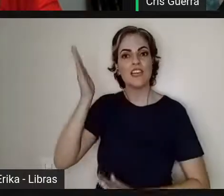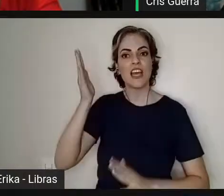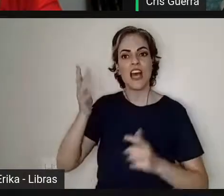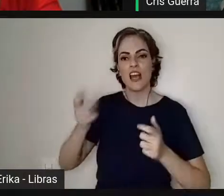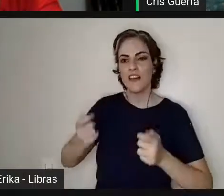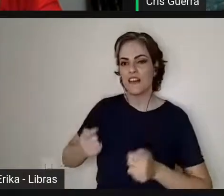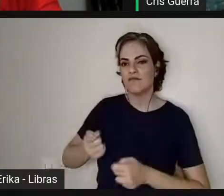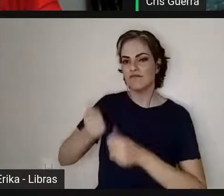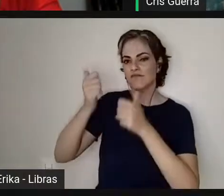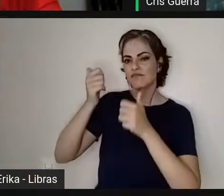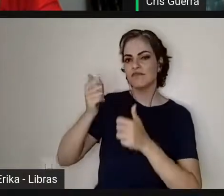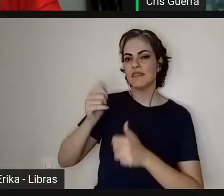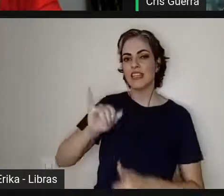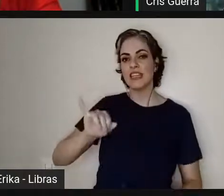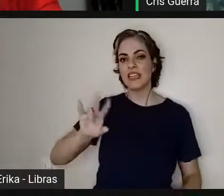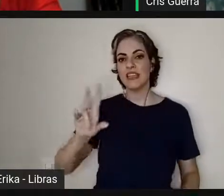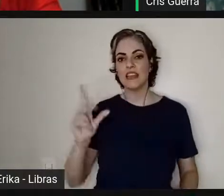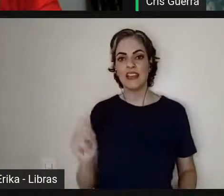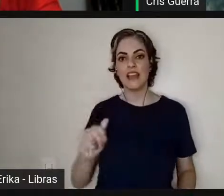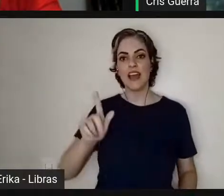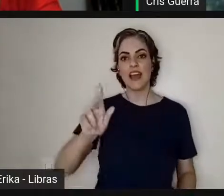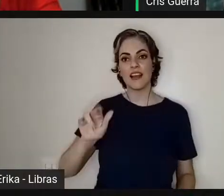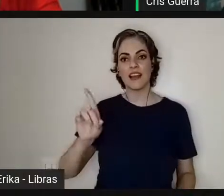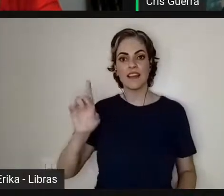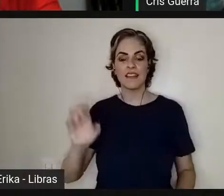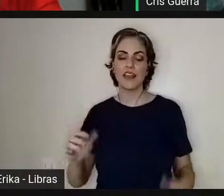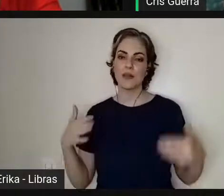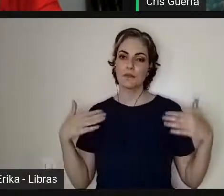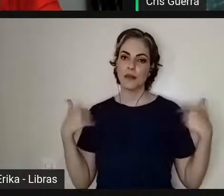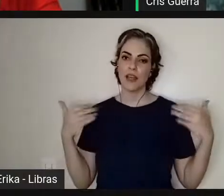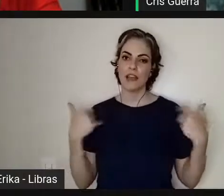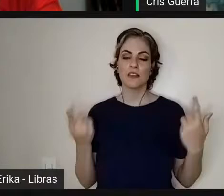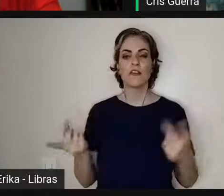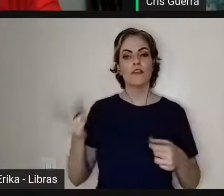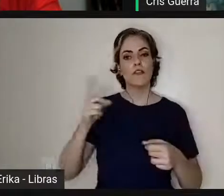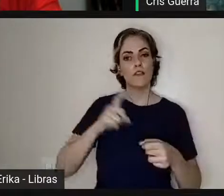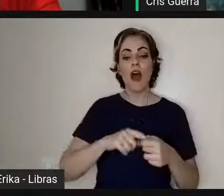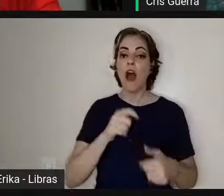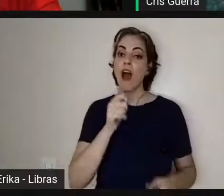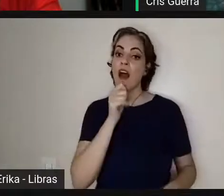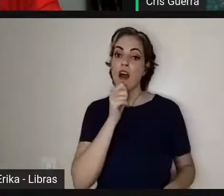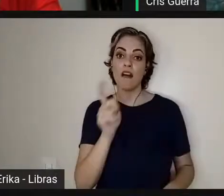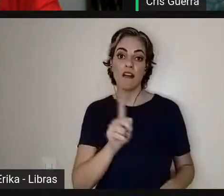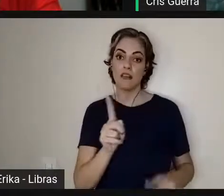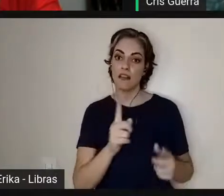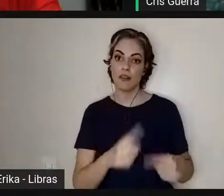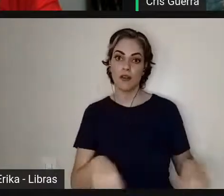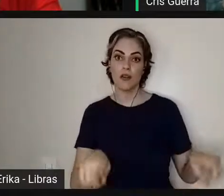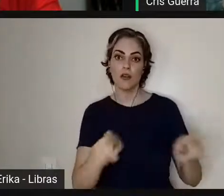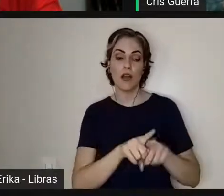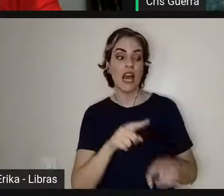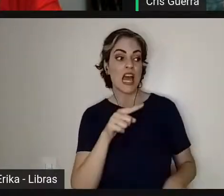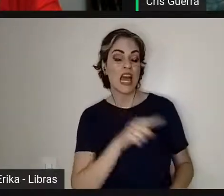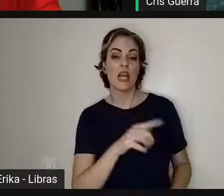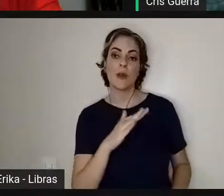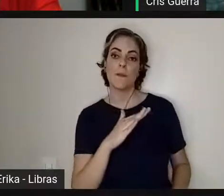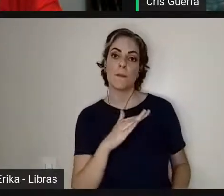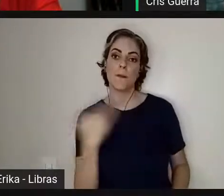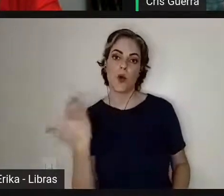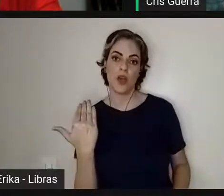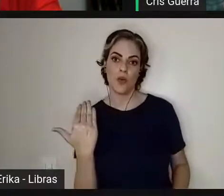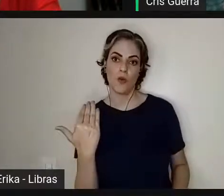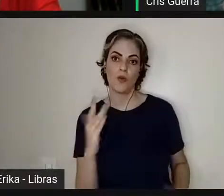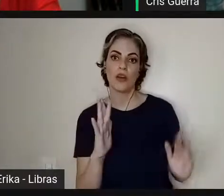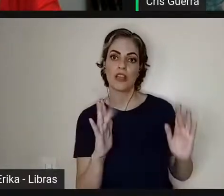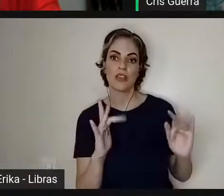para Ilha Grande e tal, a gente não morava juntos ainda, e ele teve uma morte súbita, né? O meu namorado, uma